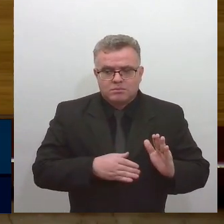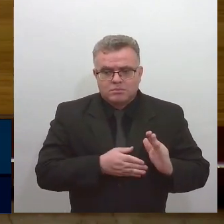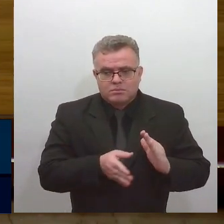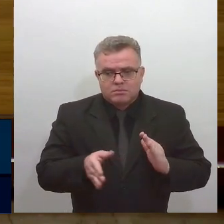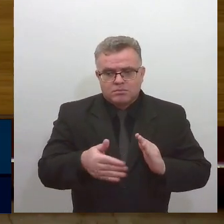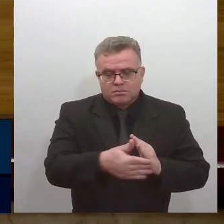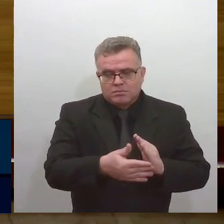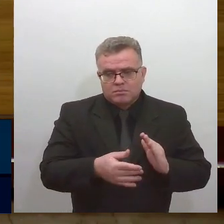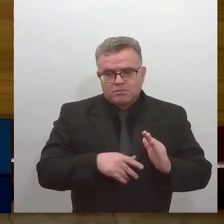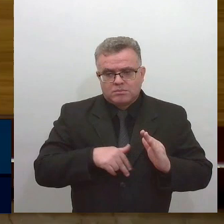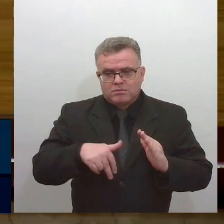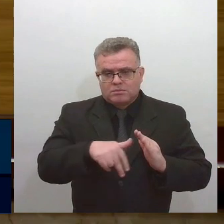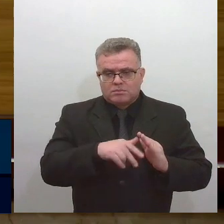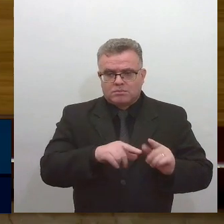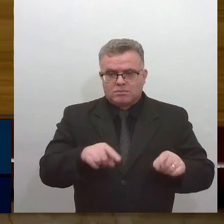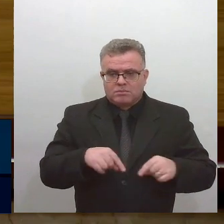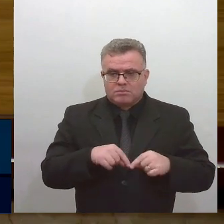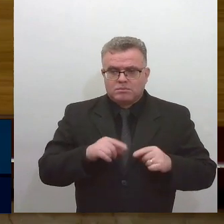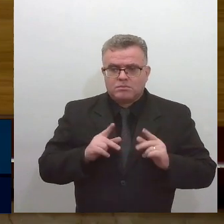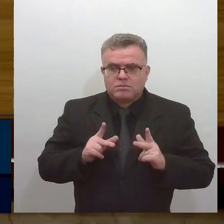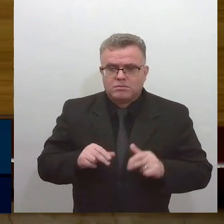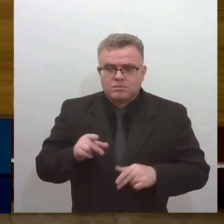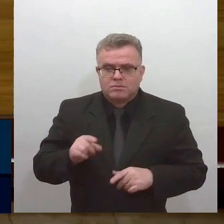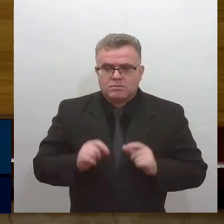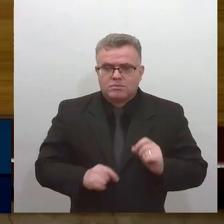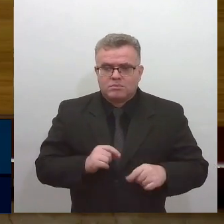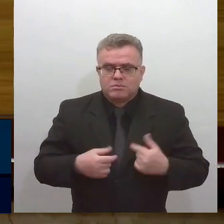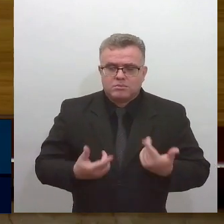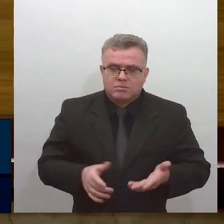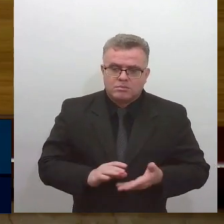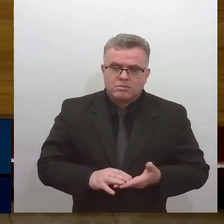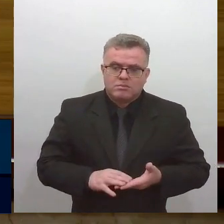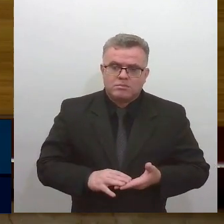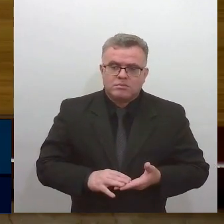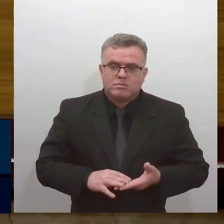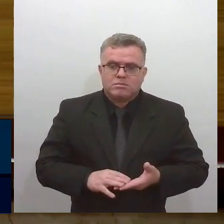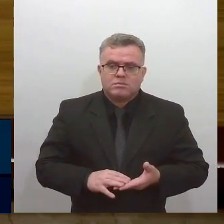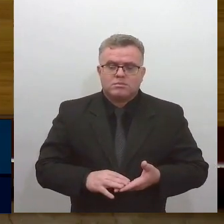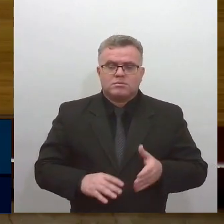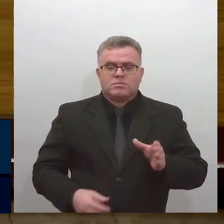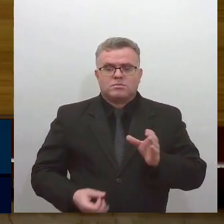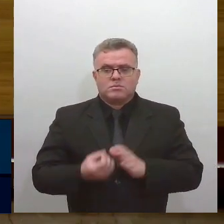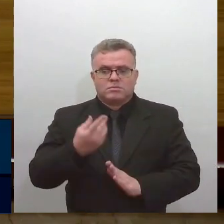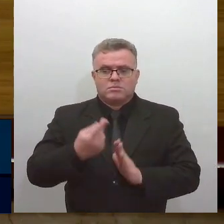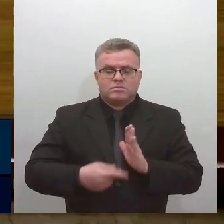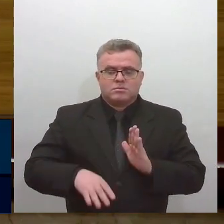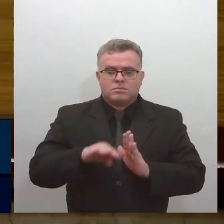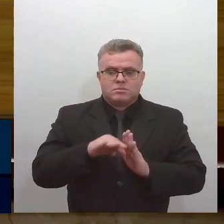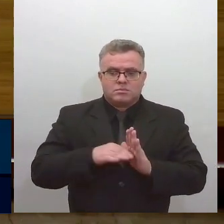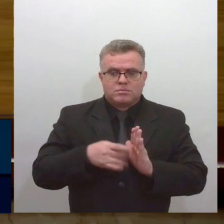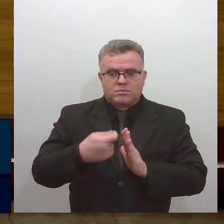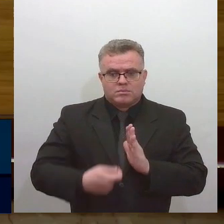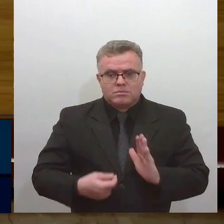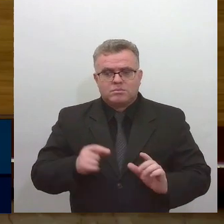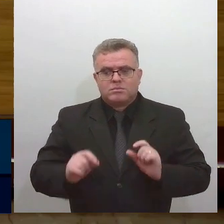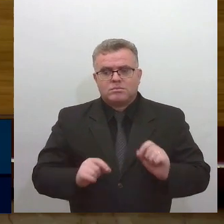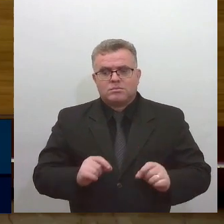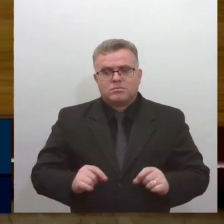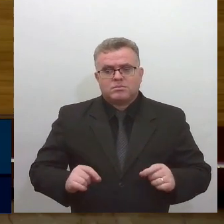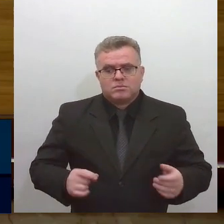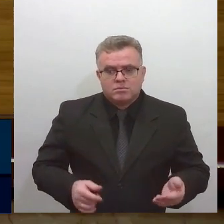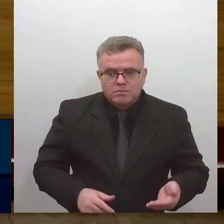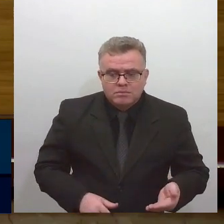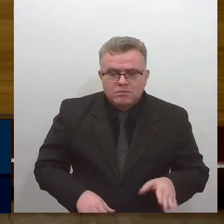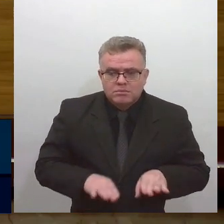quarto com Rodovia é a mesma coisa você vai lá implementa a rodovia implanta a rodovia depois você asfalta a rodovia Depois você coloca os